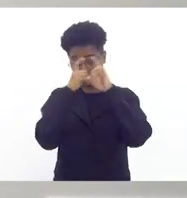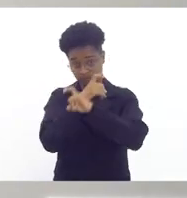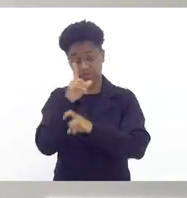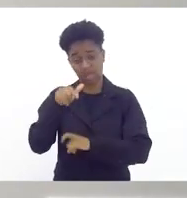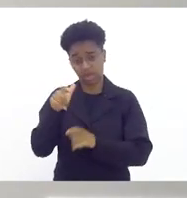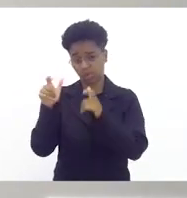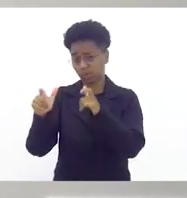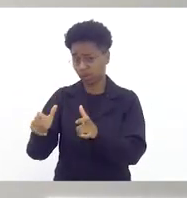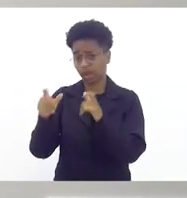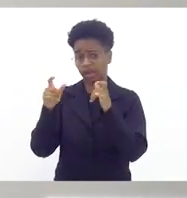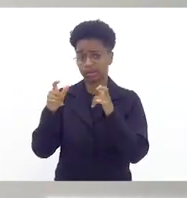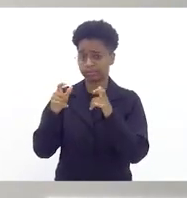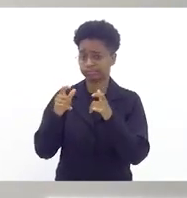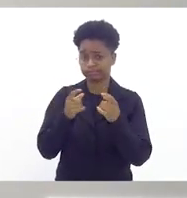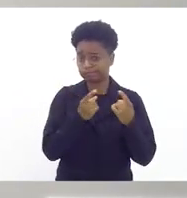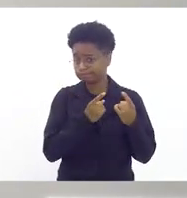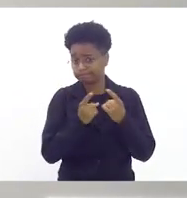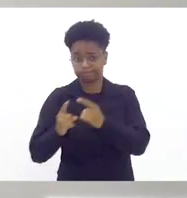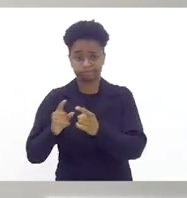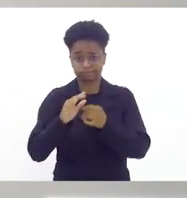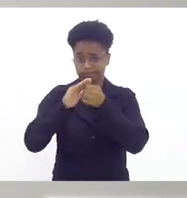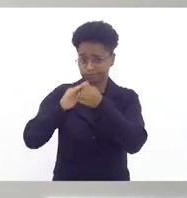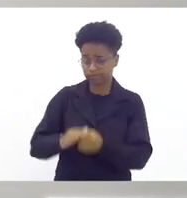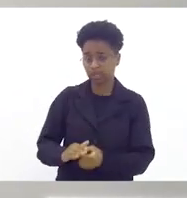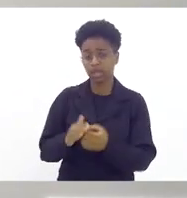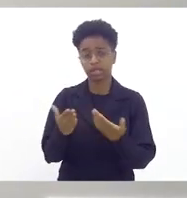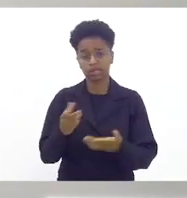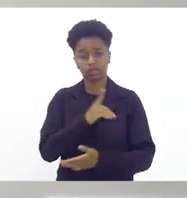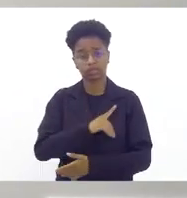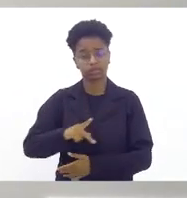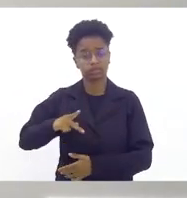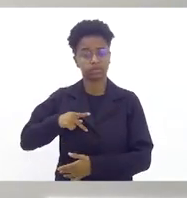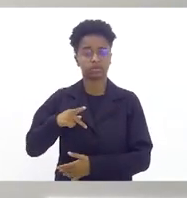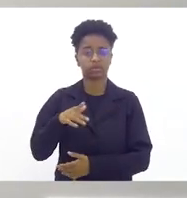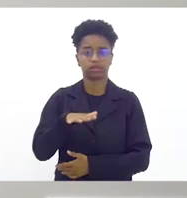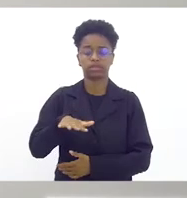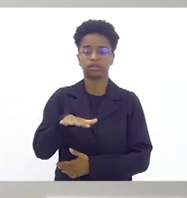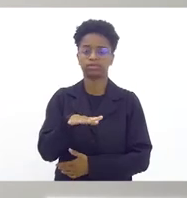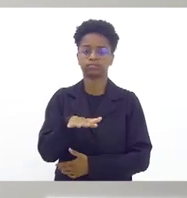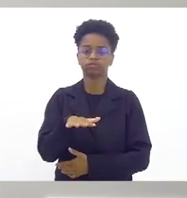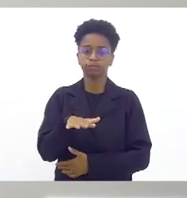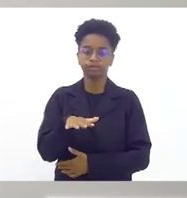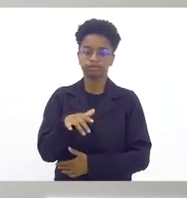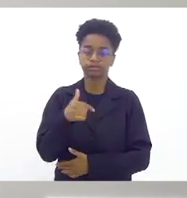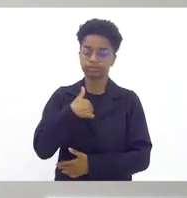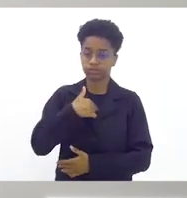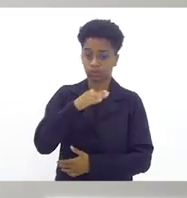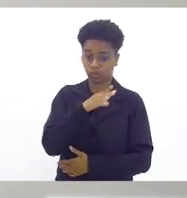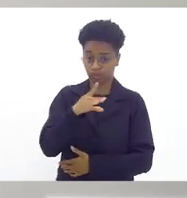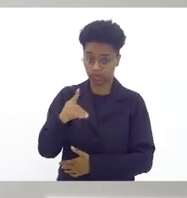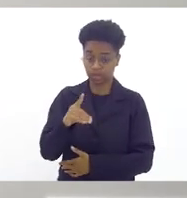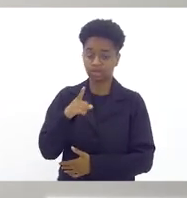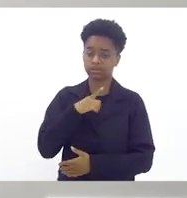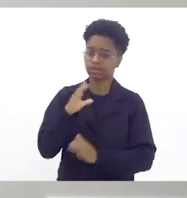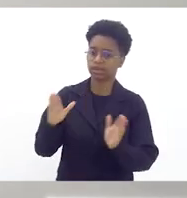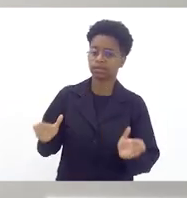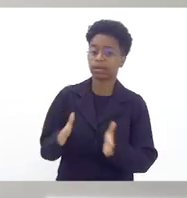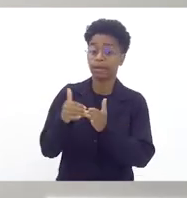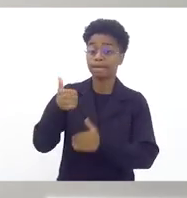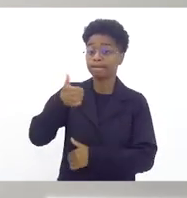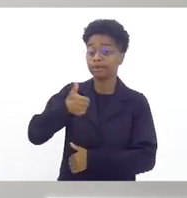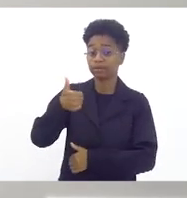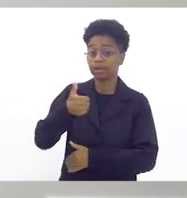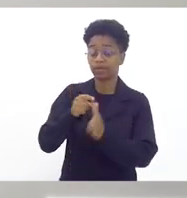hostil, a defensoria pública, enquanto, sob a minha coordenação, promoveu o primeiro censo